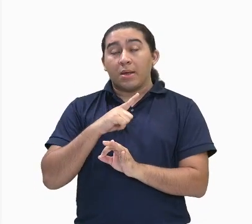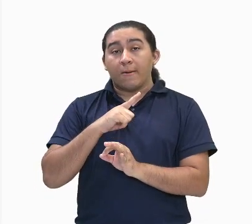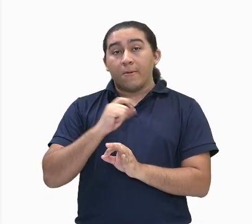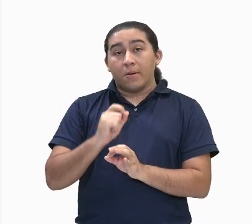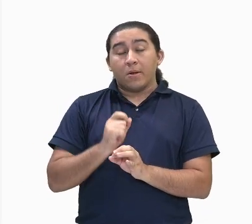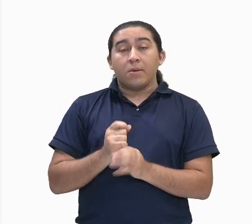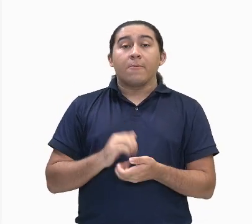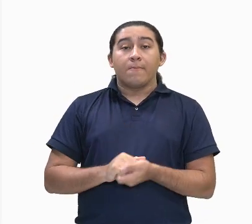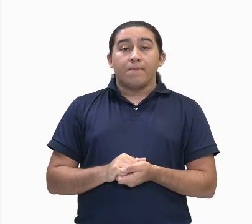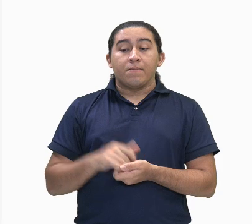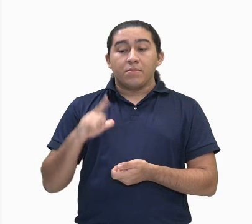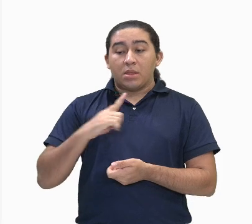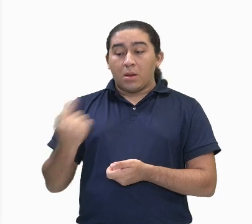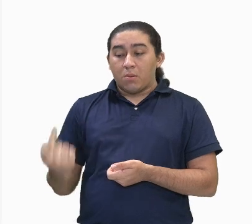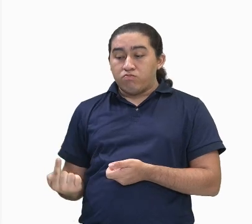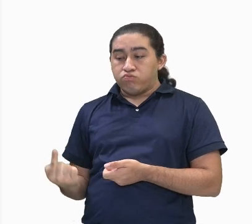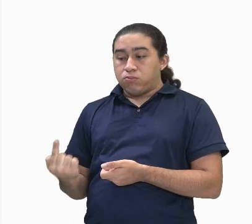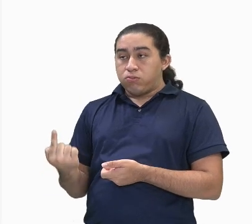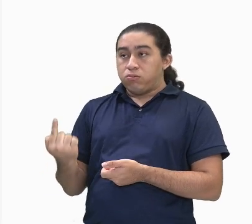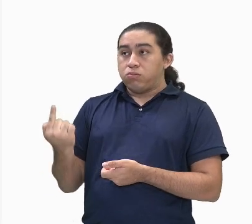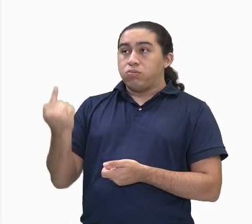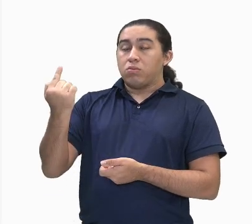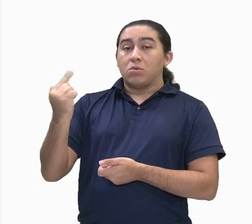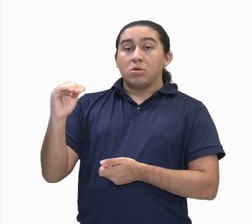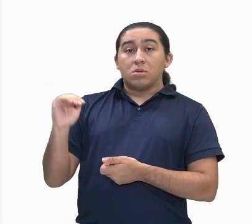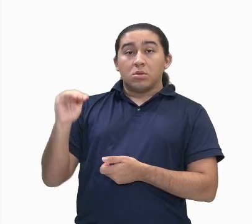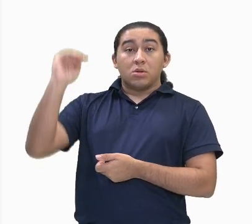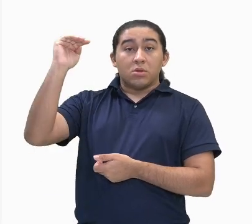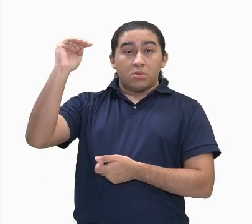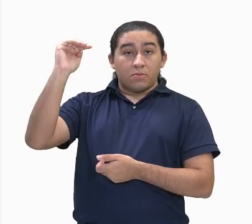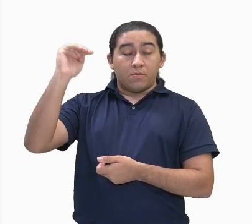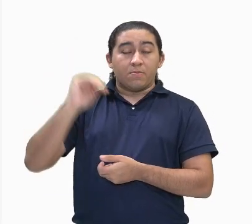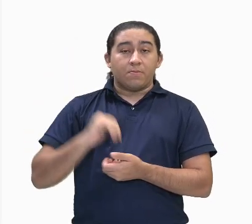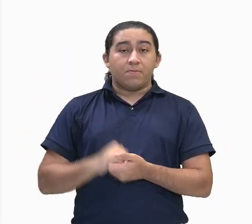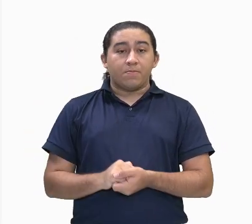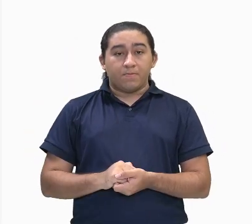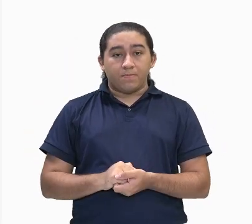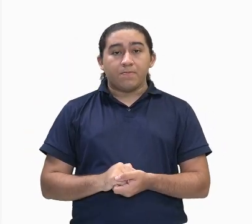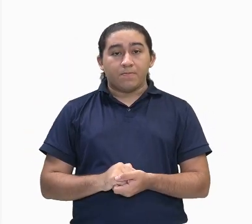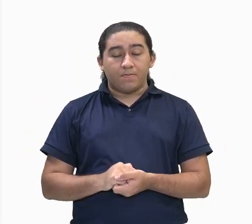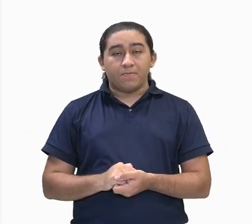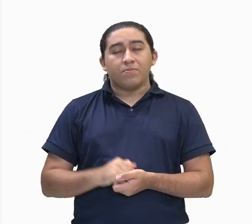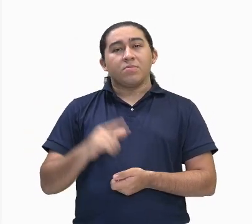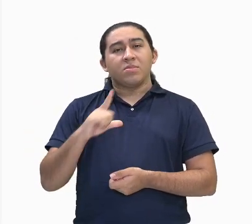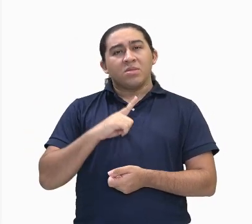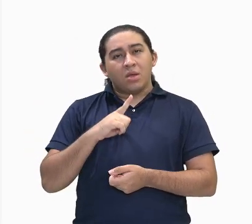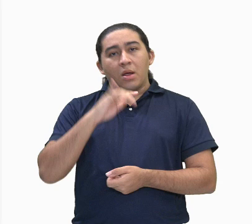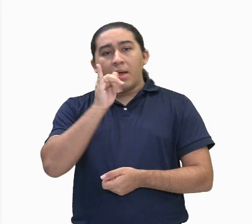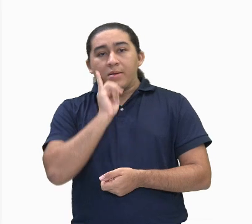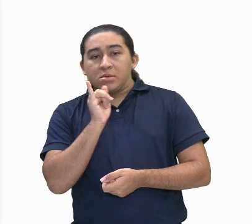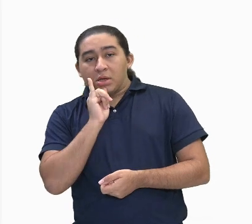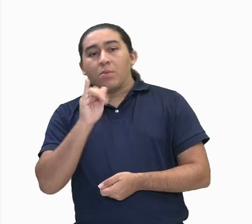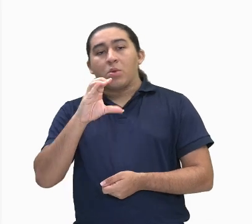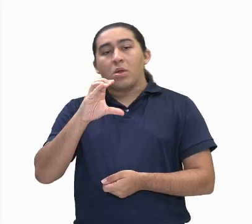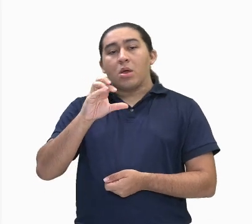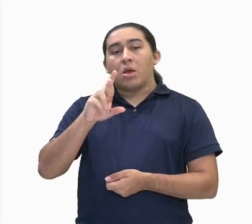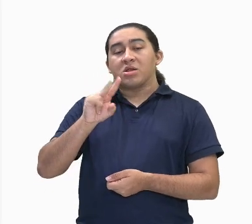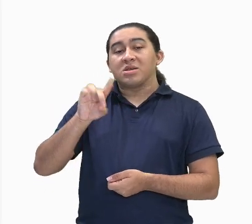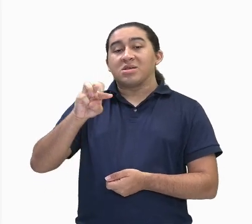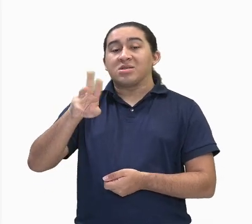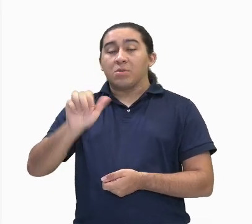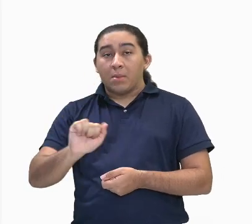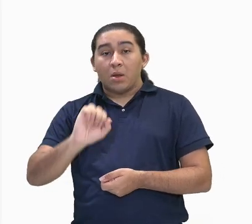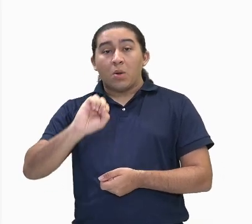amadurecimento ou maioridade, é um rito de passagem, de transição. As cerimônias como crismas, bar